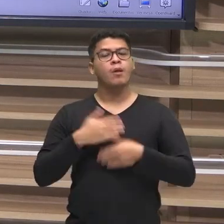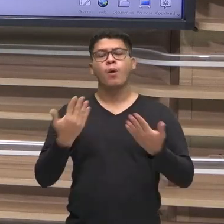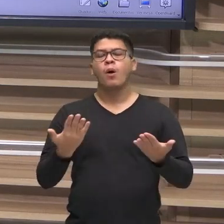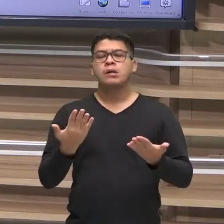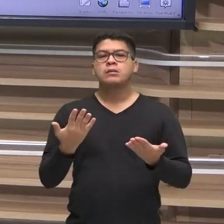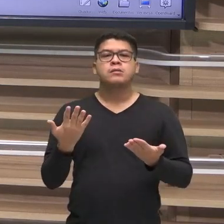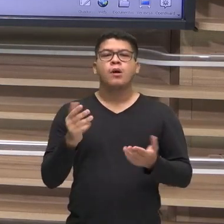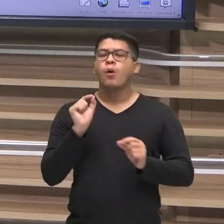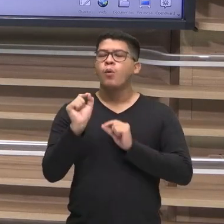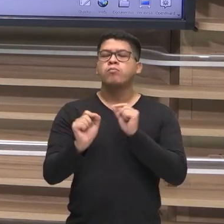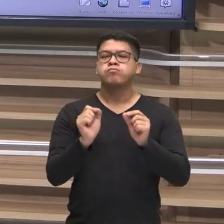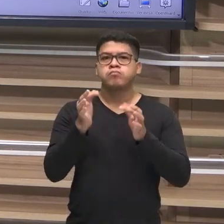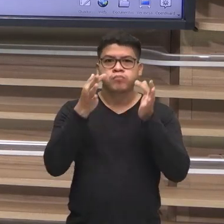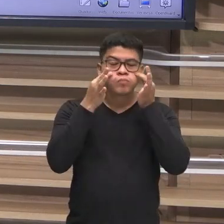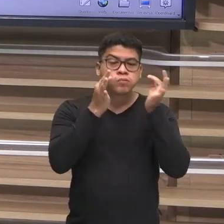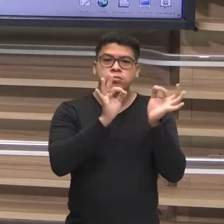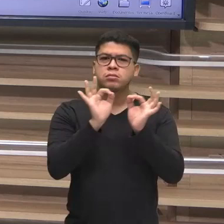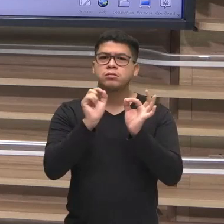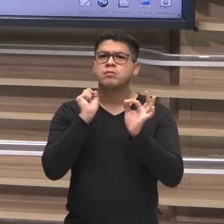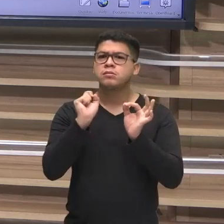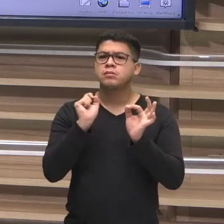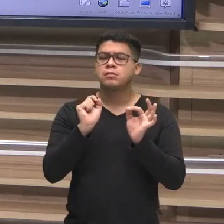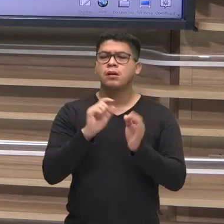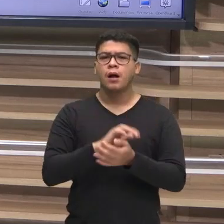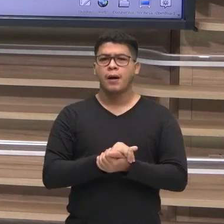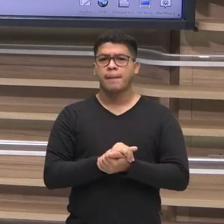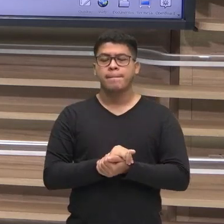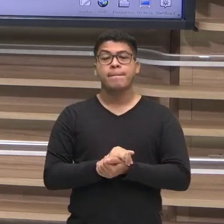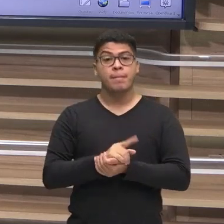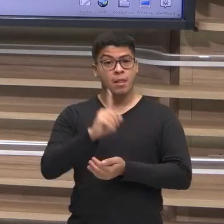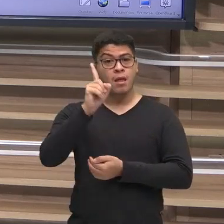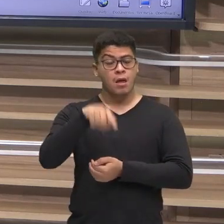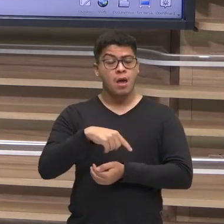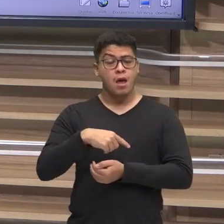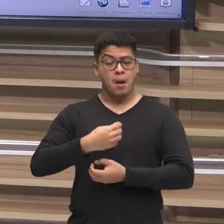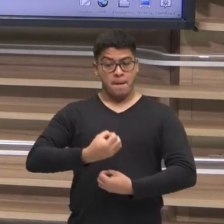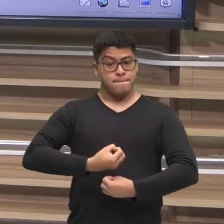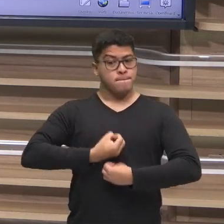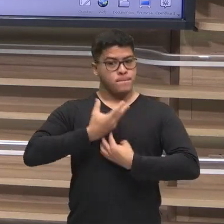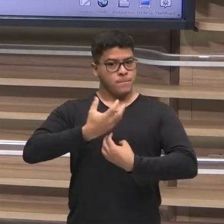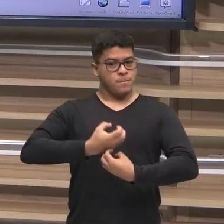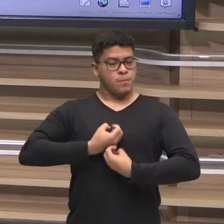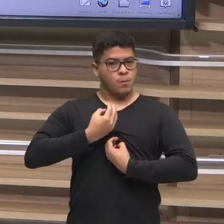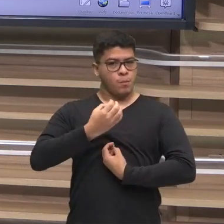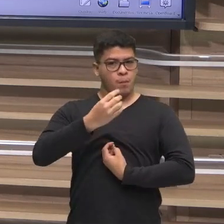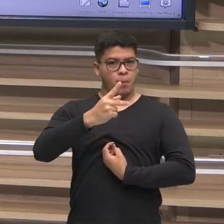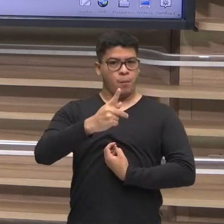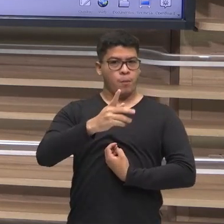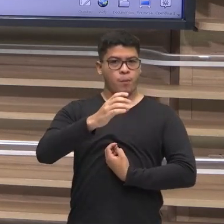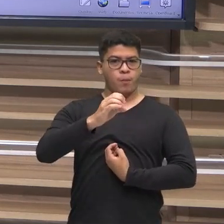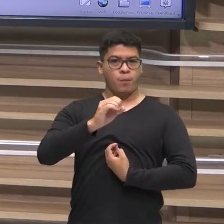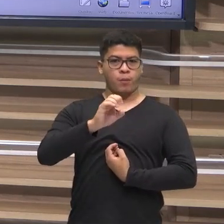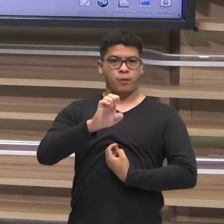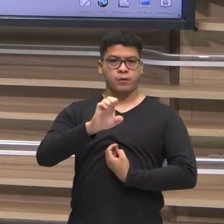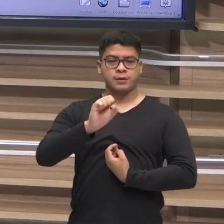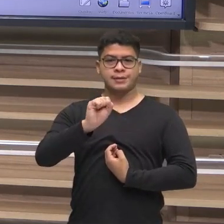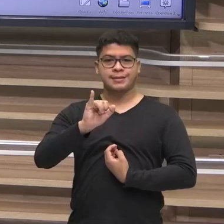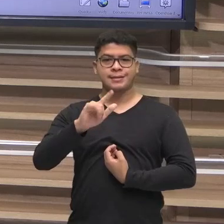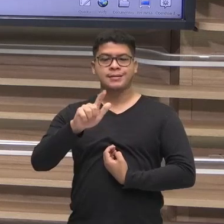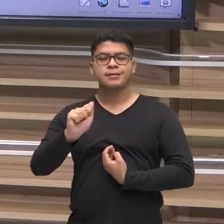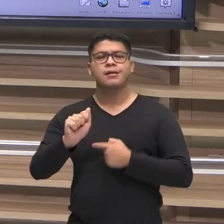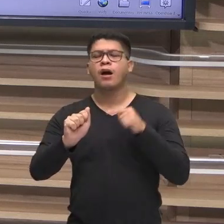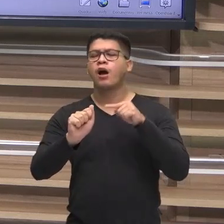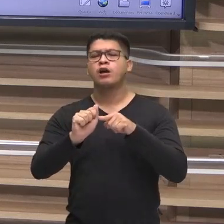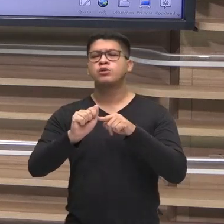nessa questão aqui nós estamos falando sobre a produção poética, a poesia, ok? E de todas as afirmações que nós